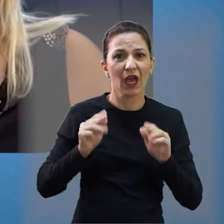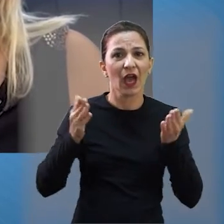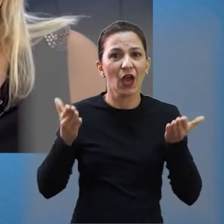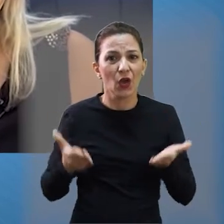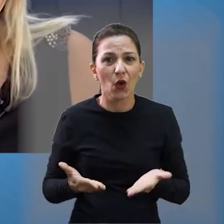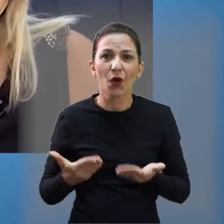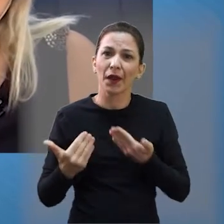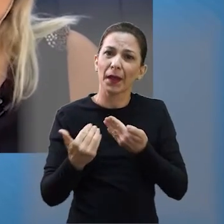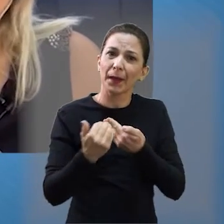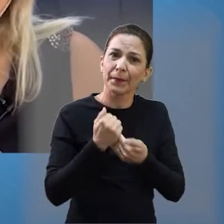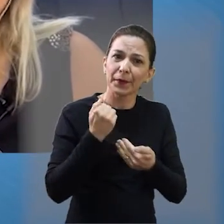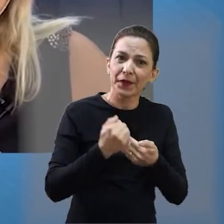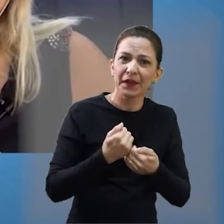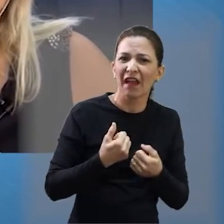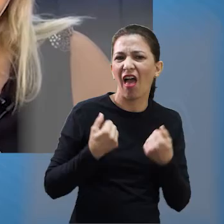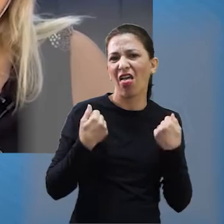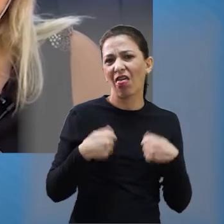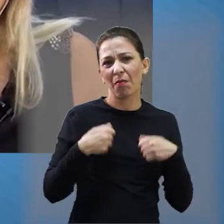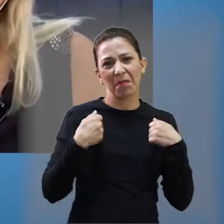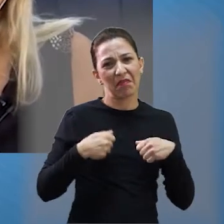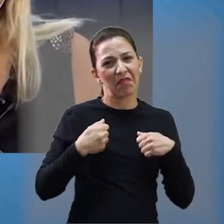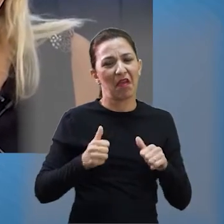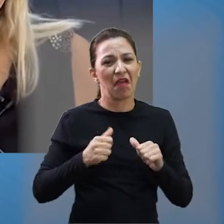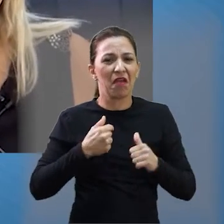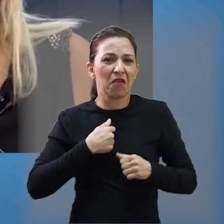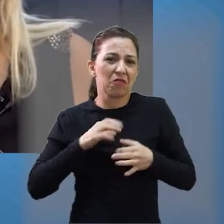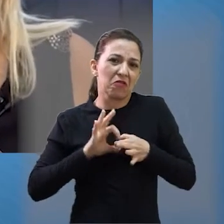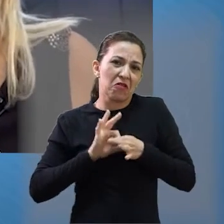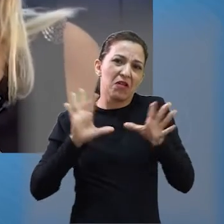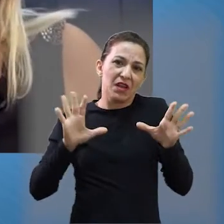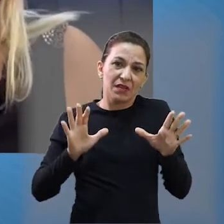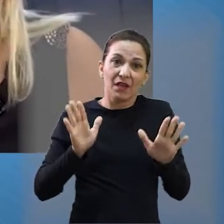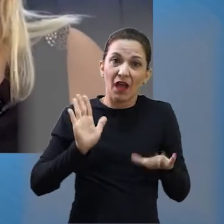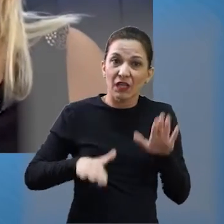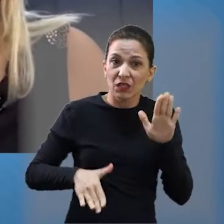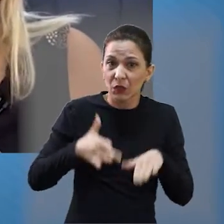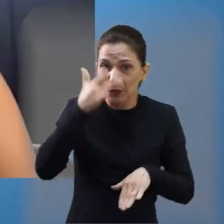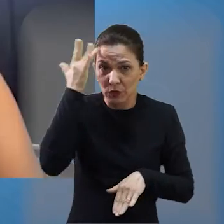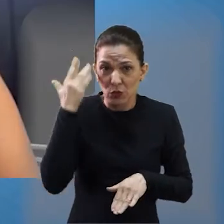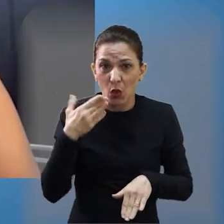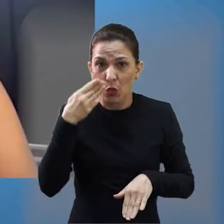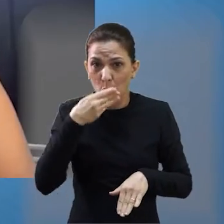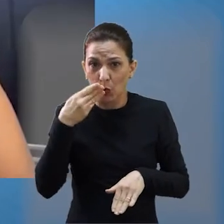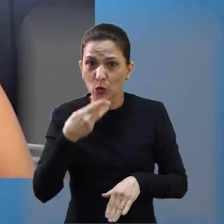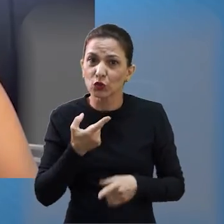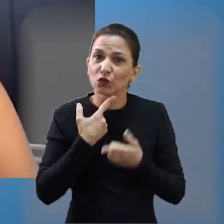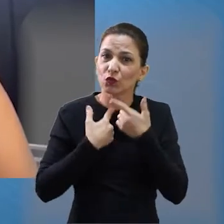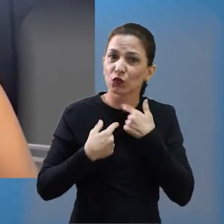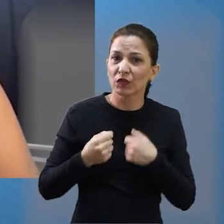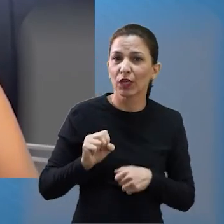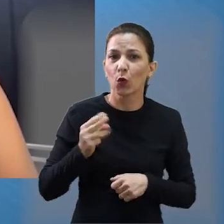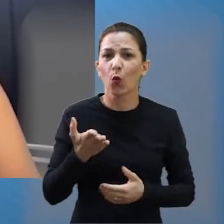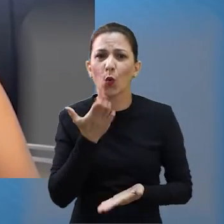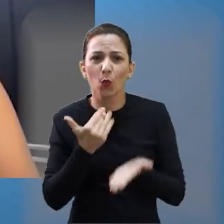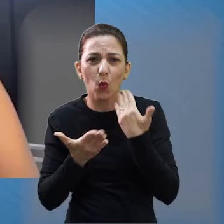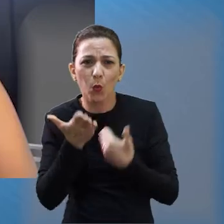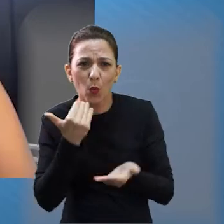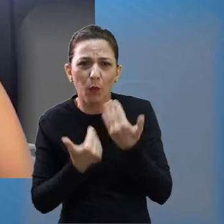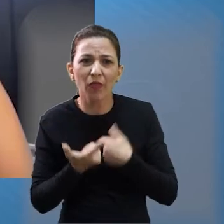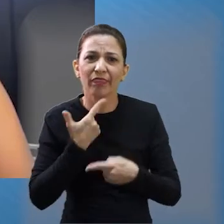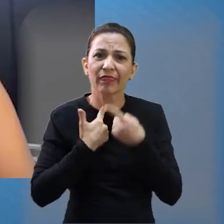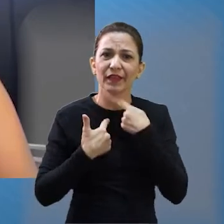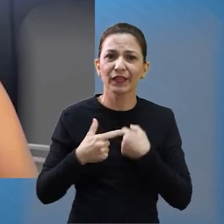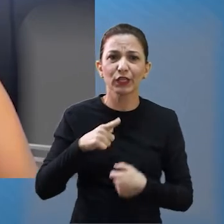Porque Exatamente. muitas vezes a pessoa fala, eu já operei, agora eu me viro, e não. Essa questão até do líquido que você mencionou,